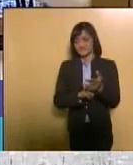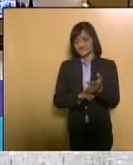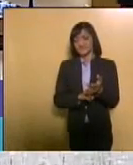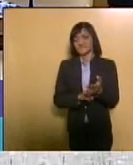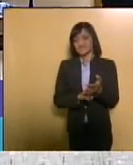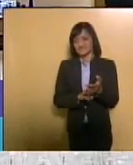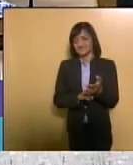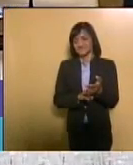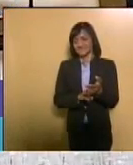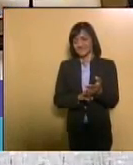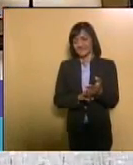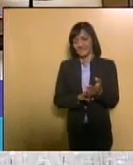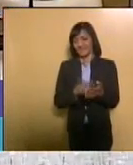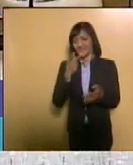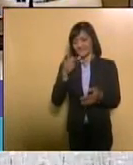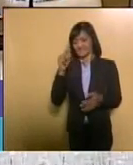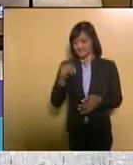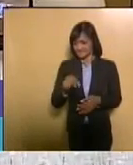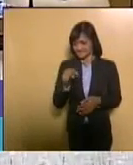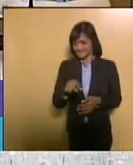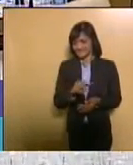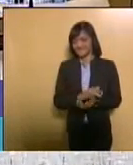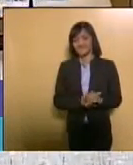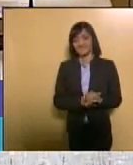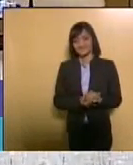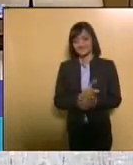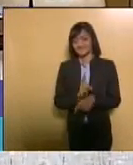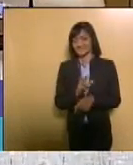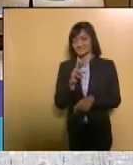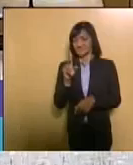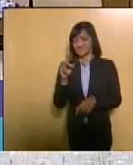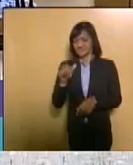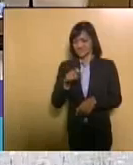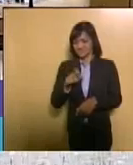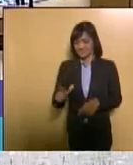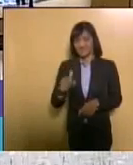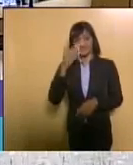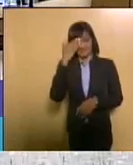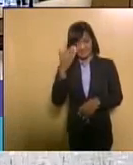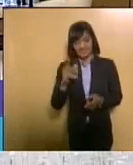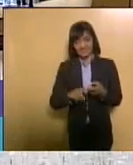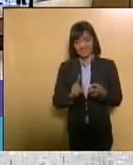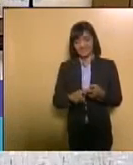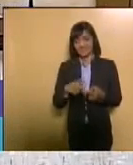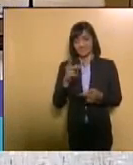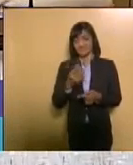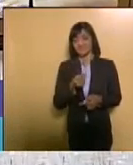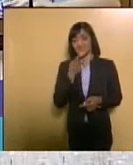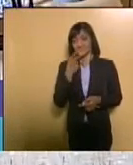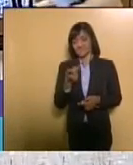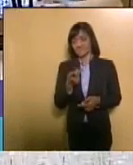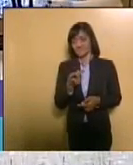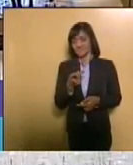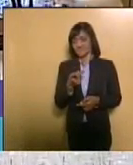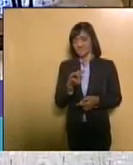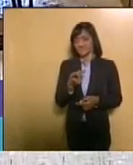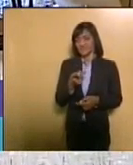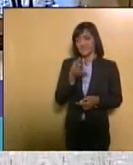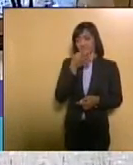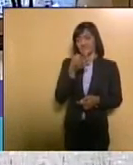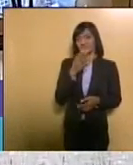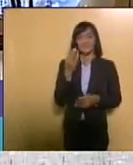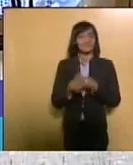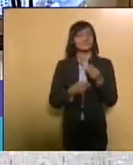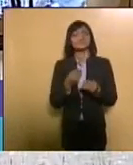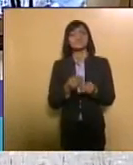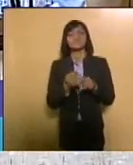que tanto foi reafirmado aqui né Dr Dan E aí aproveitando E agradecendo a sua dica quando eu falei em trazer